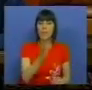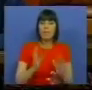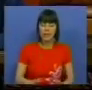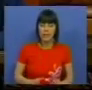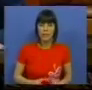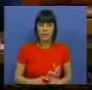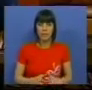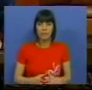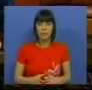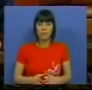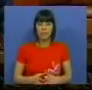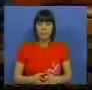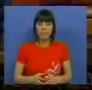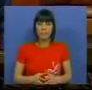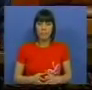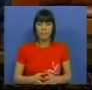seguinte.